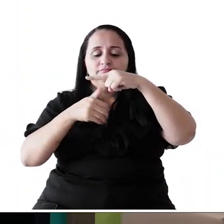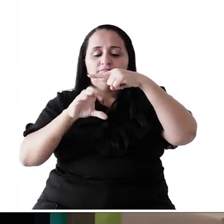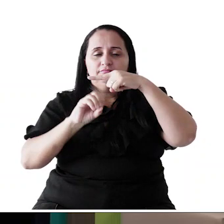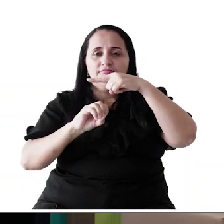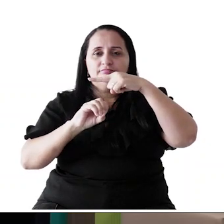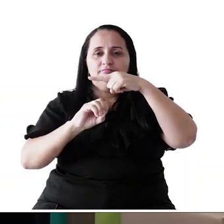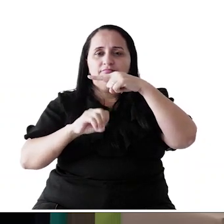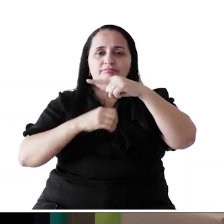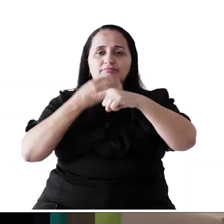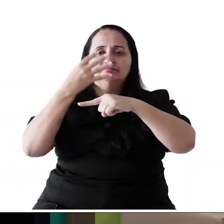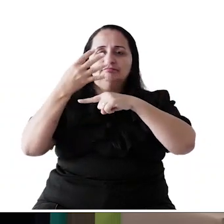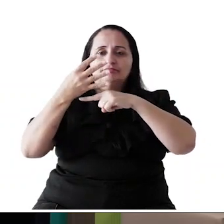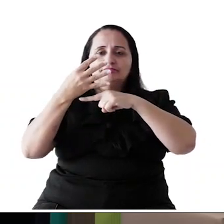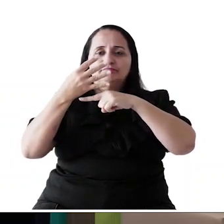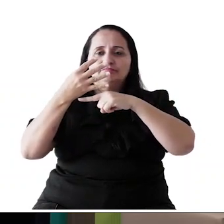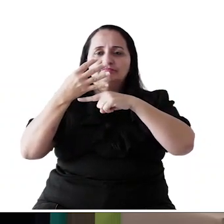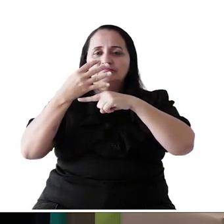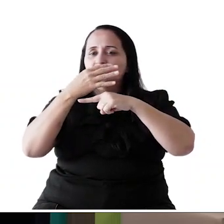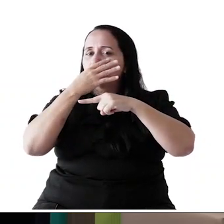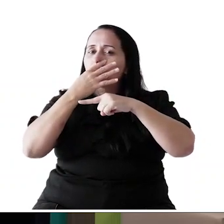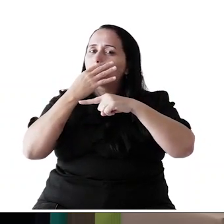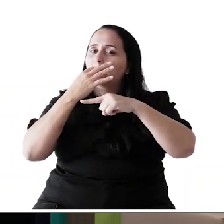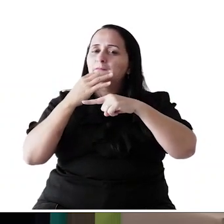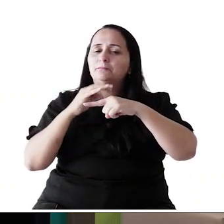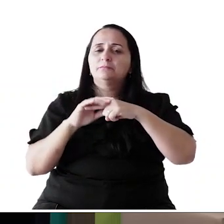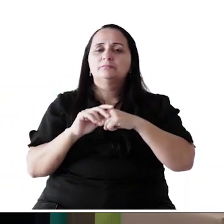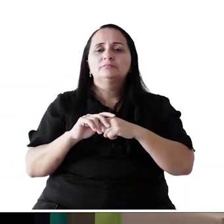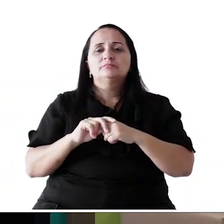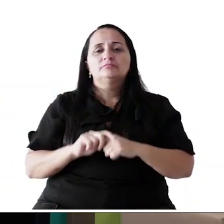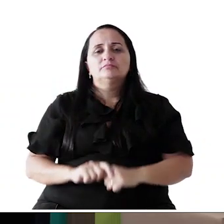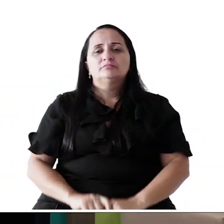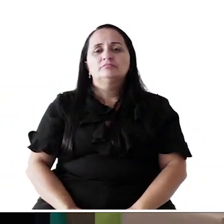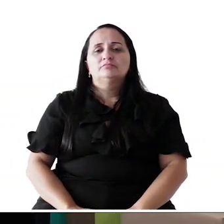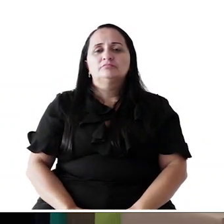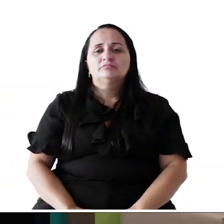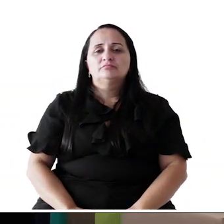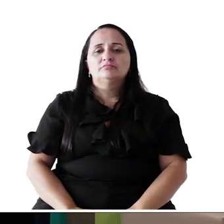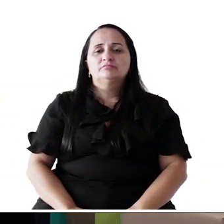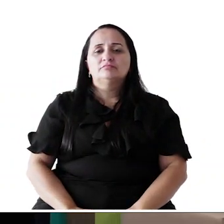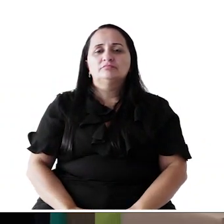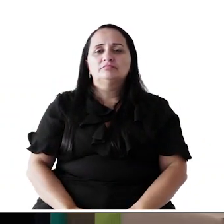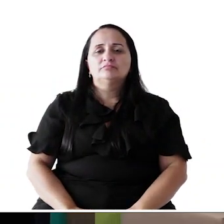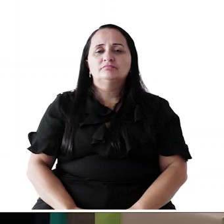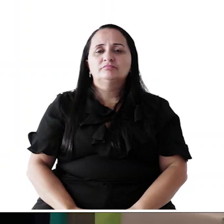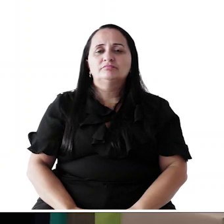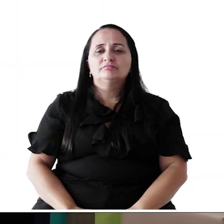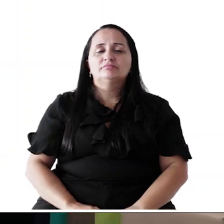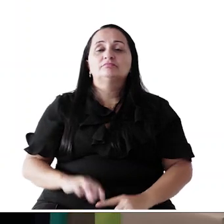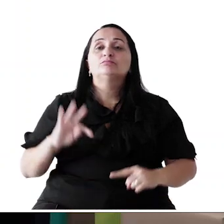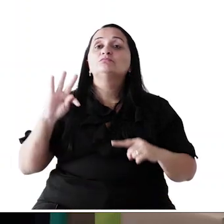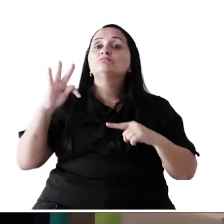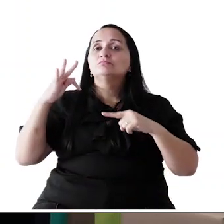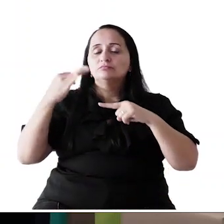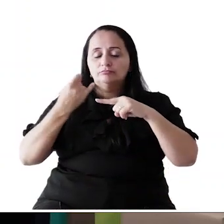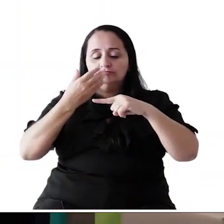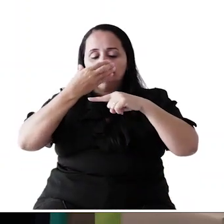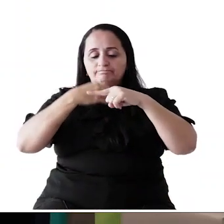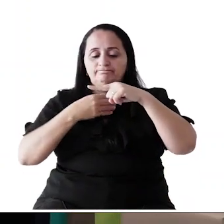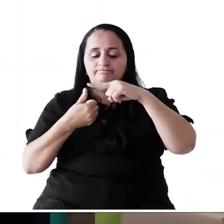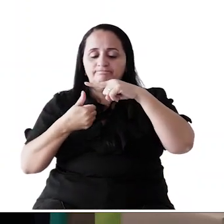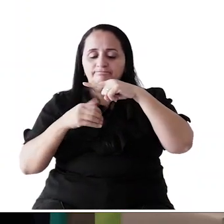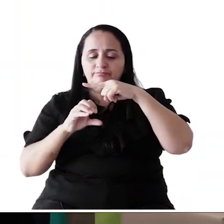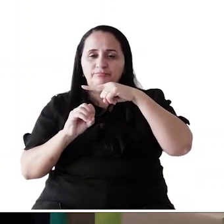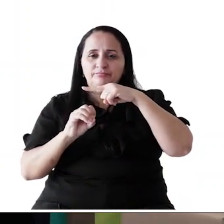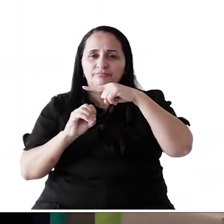que representam as maçãs vermelhas? Lembrando o meu todo, o meu total de maçãs são